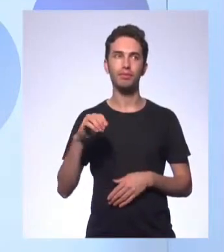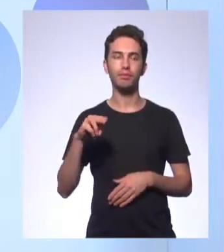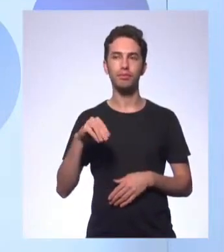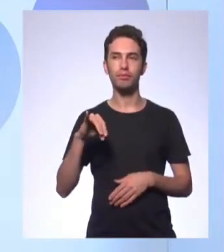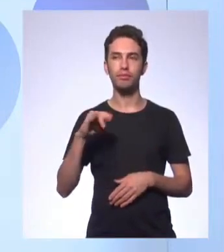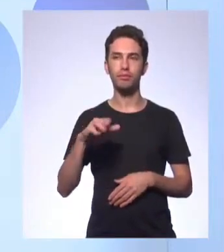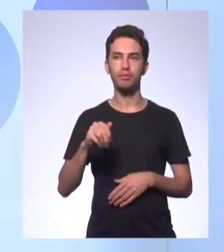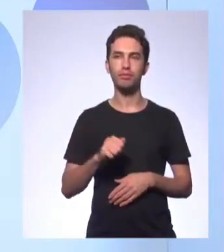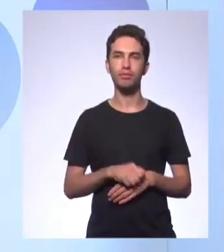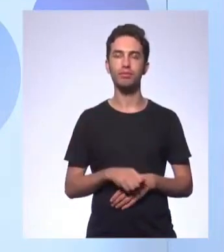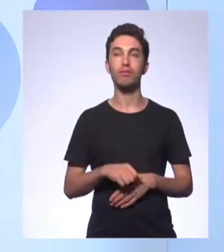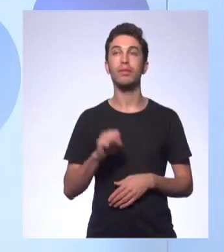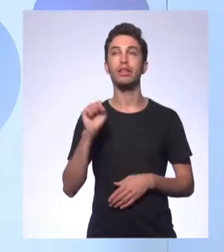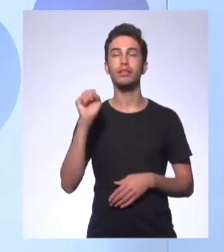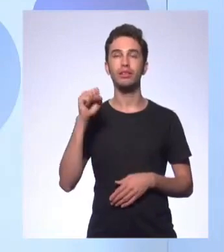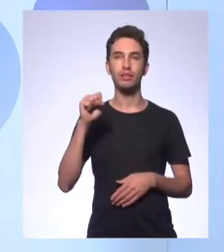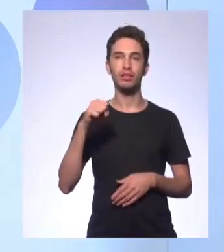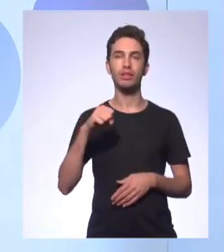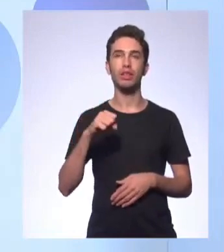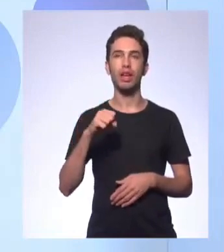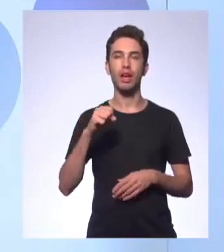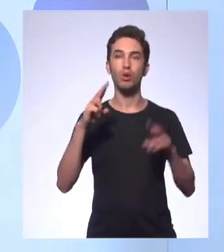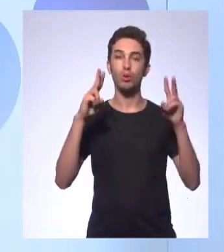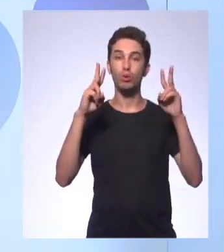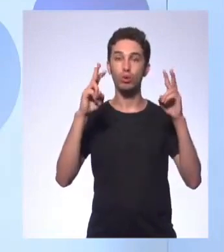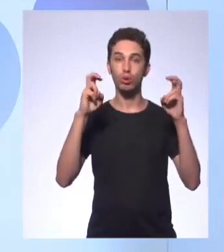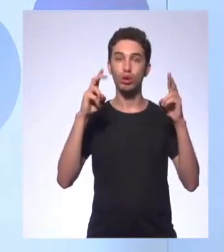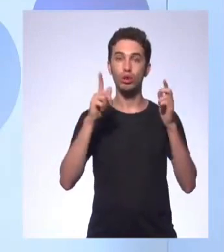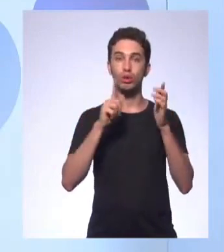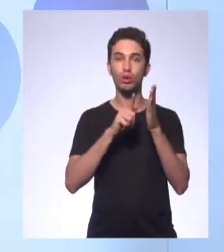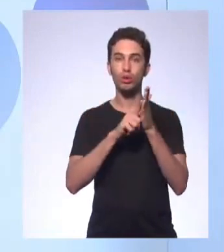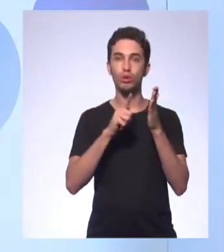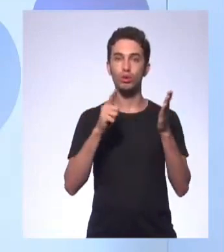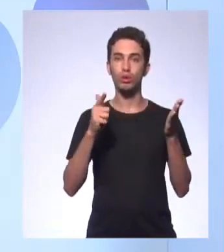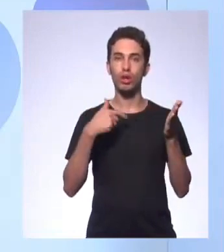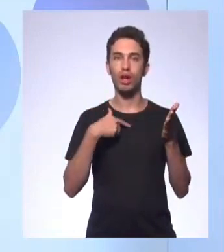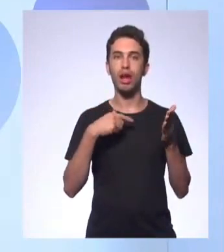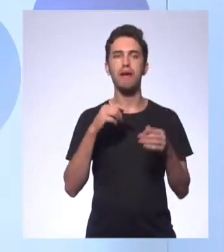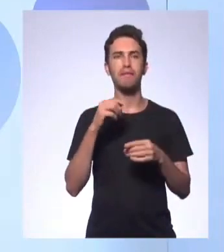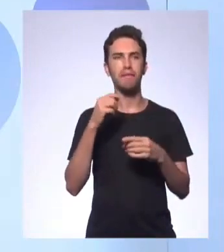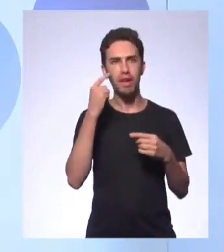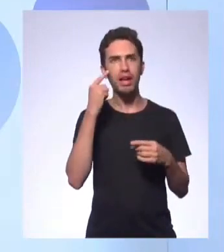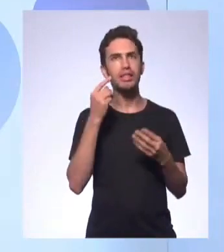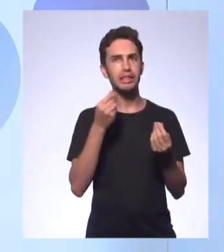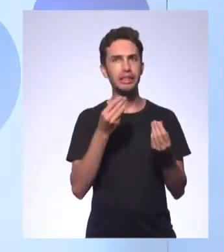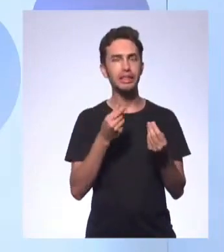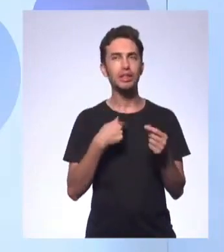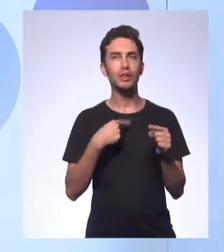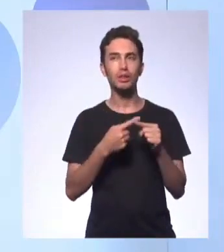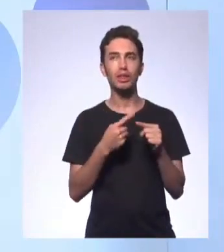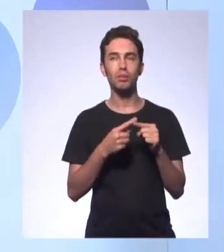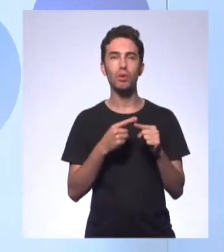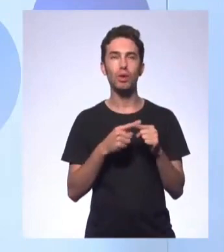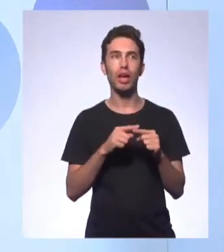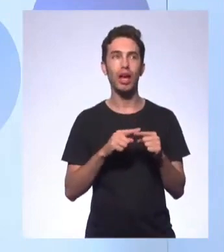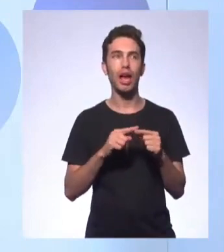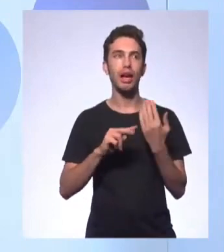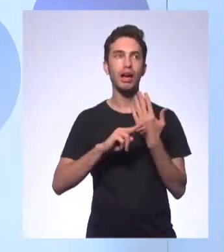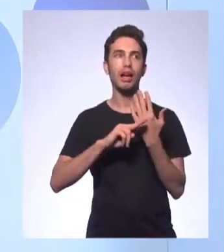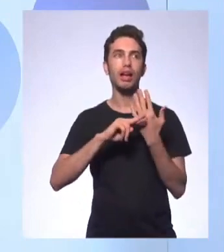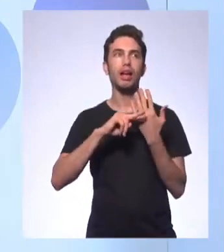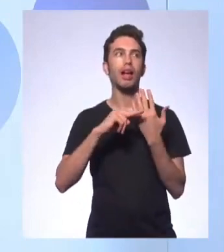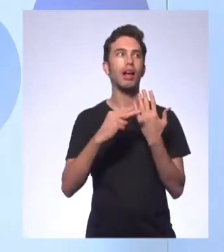né? A pergunta é, a manchete apresentada faz sentido? Sim. O assunto é a causa dos elefantes voltarem para